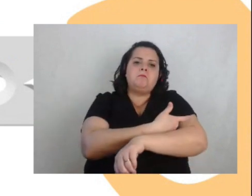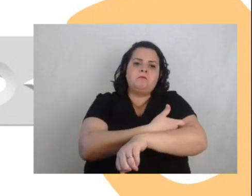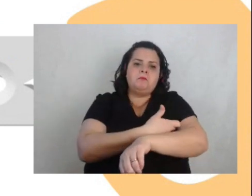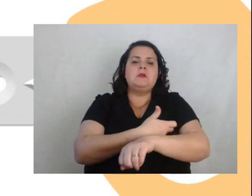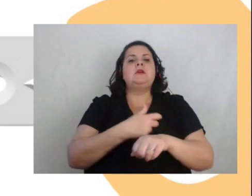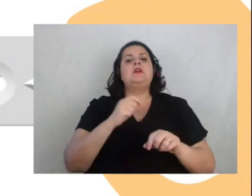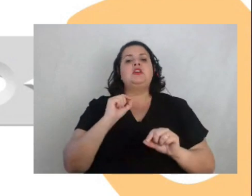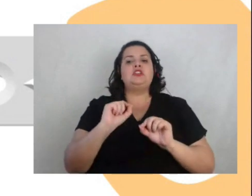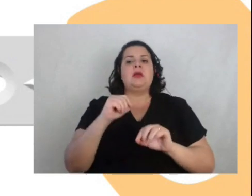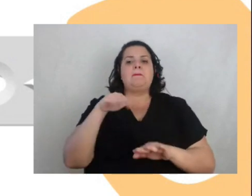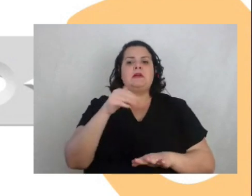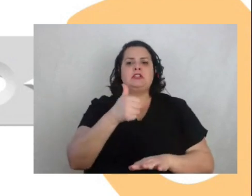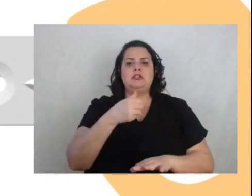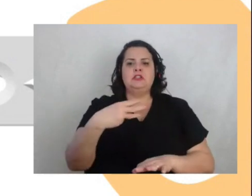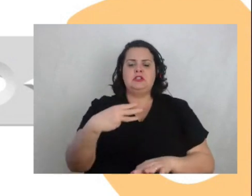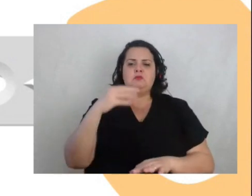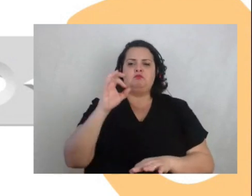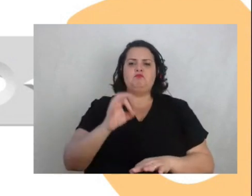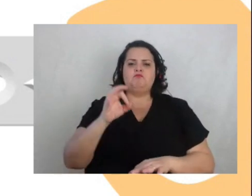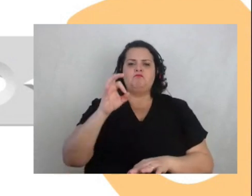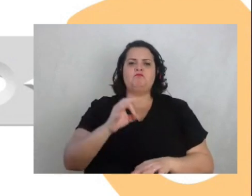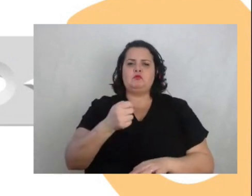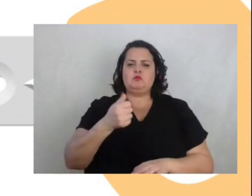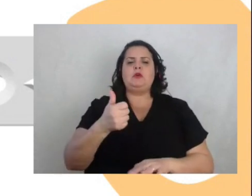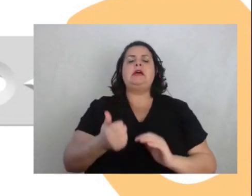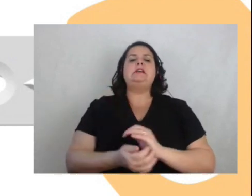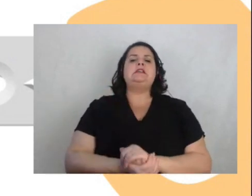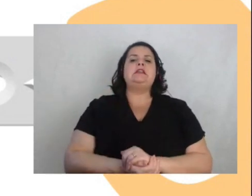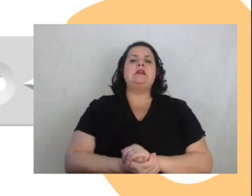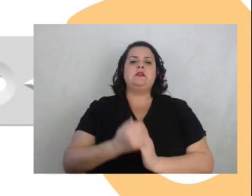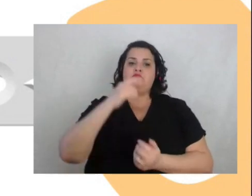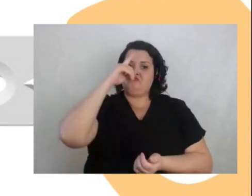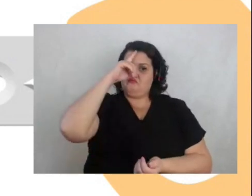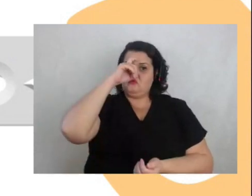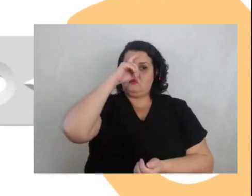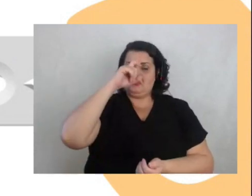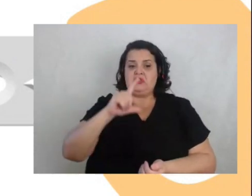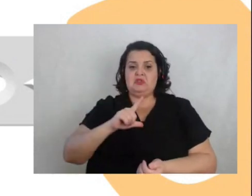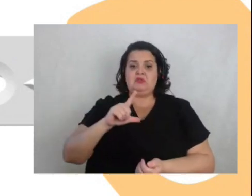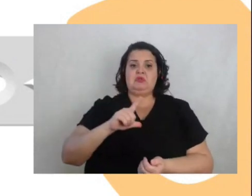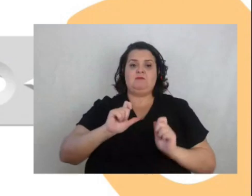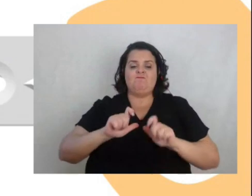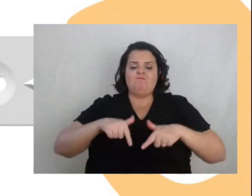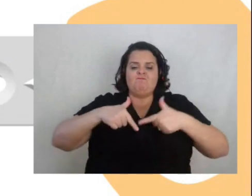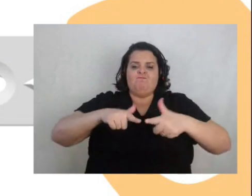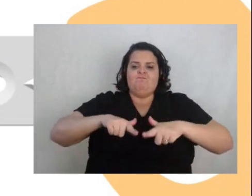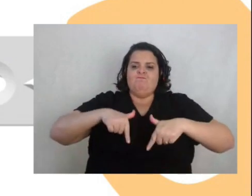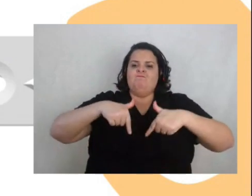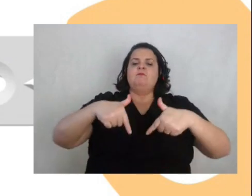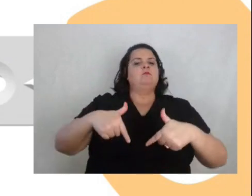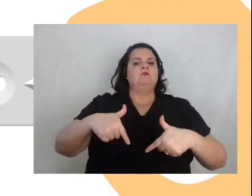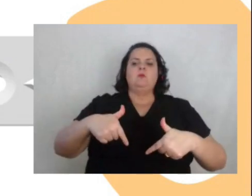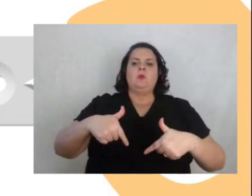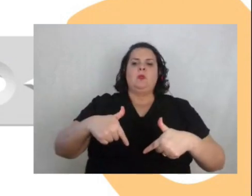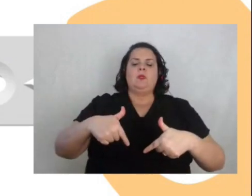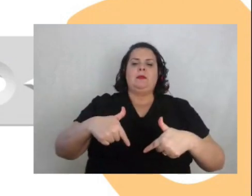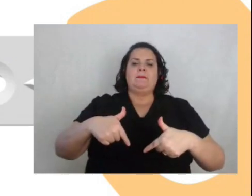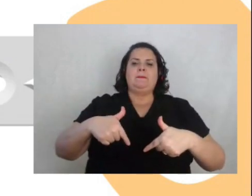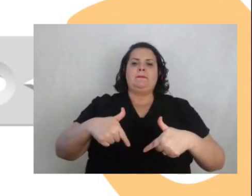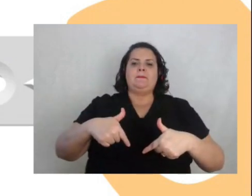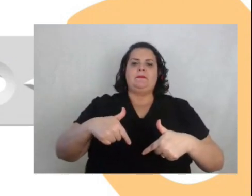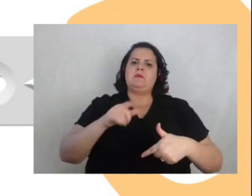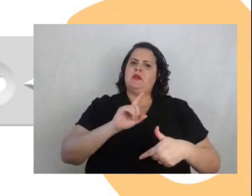que para um hospital que está enfrentando, não é uma taxa